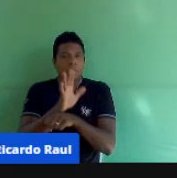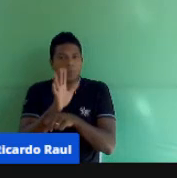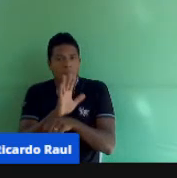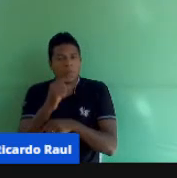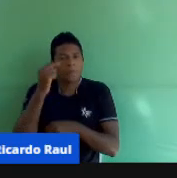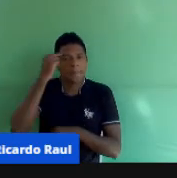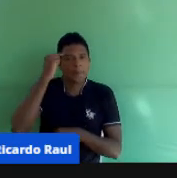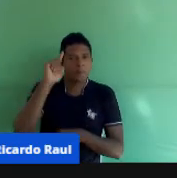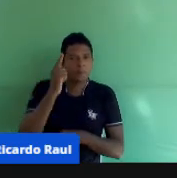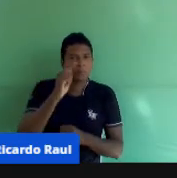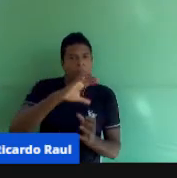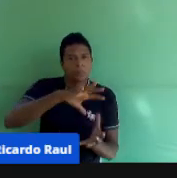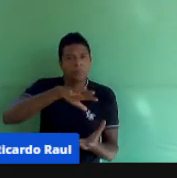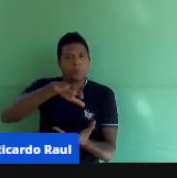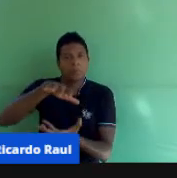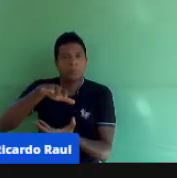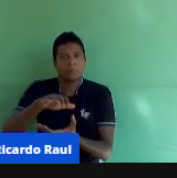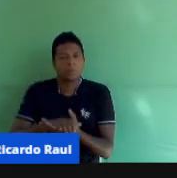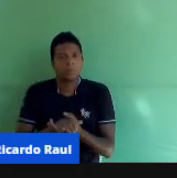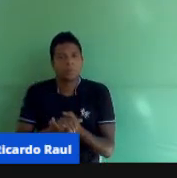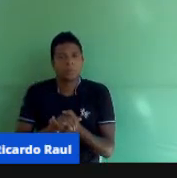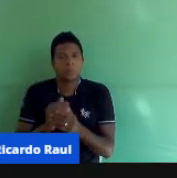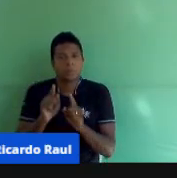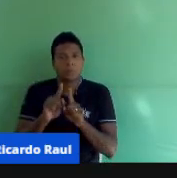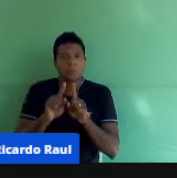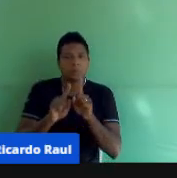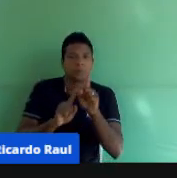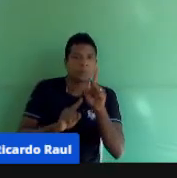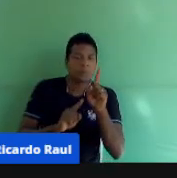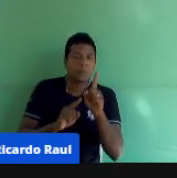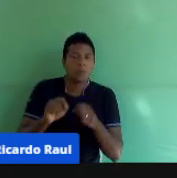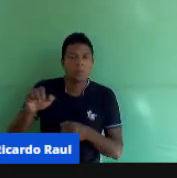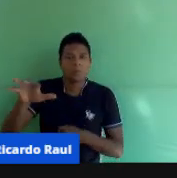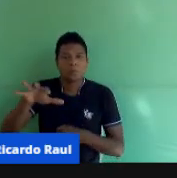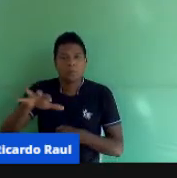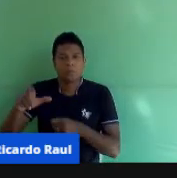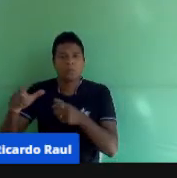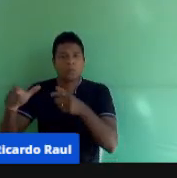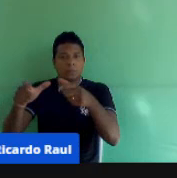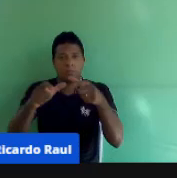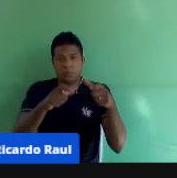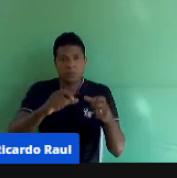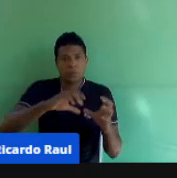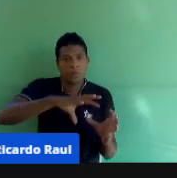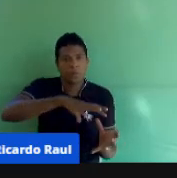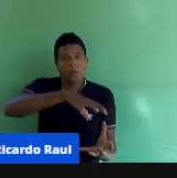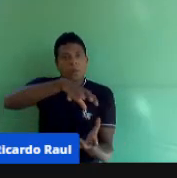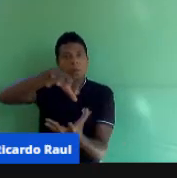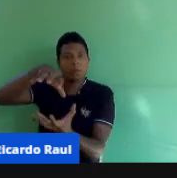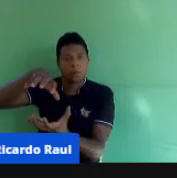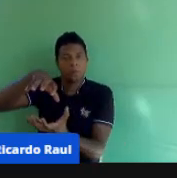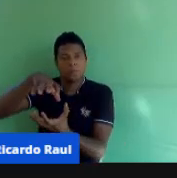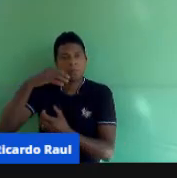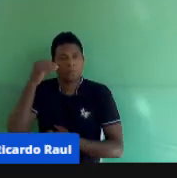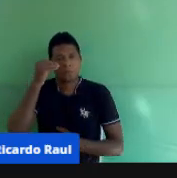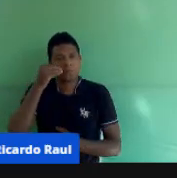na questão das escalas, articulando o local com o global, enfim, é uma